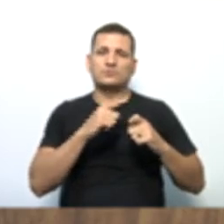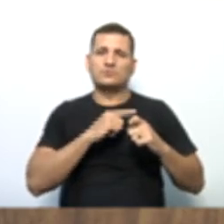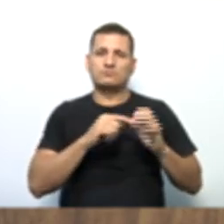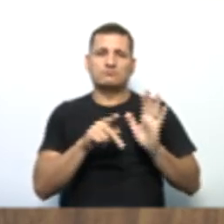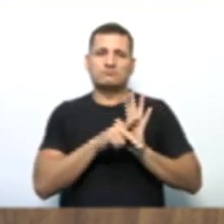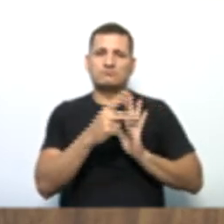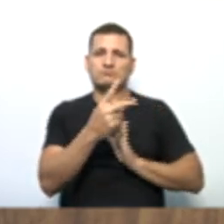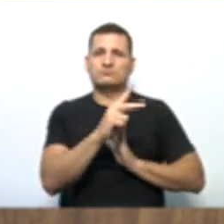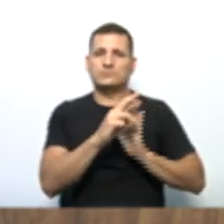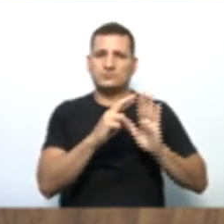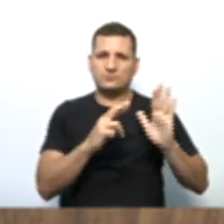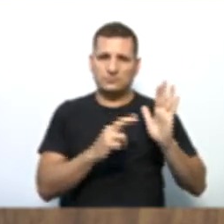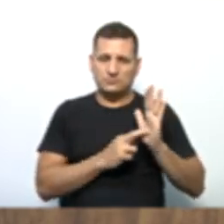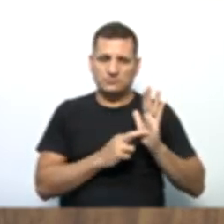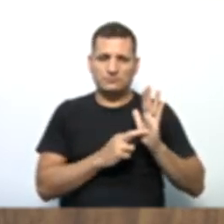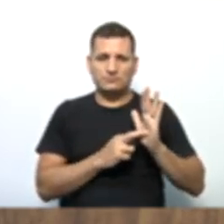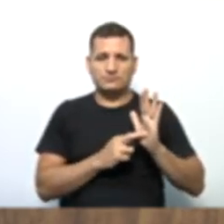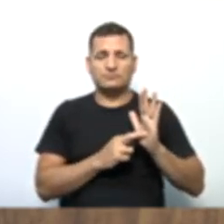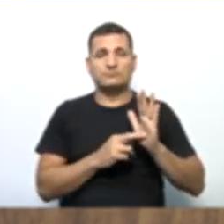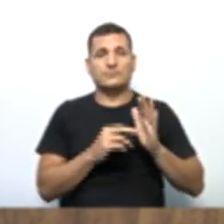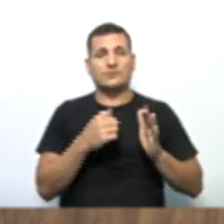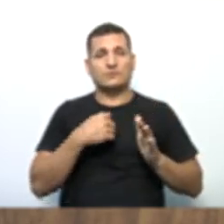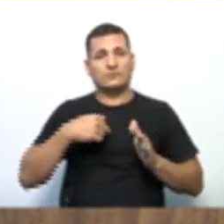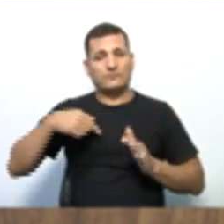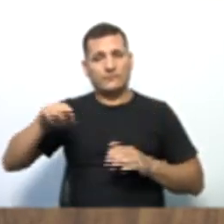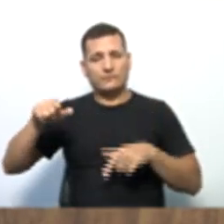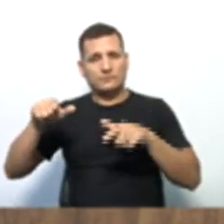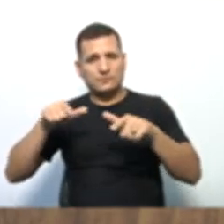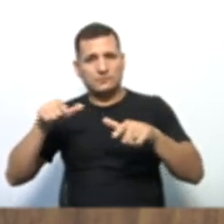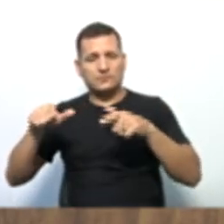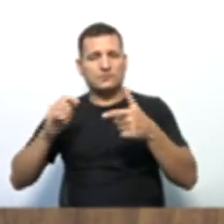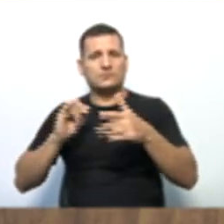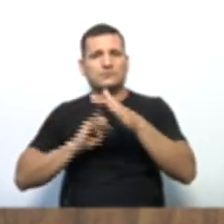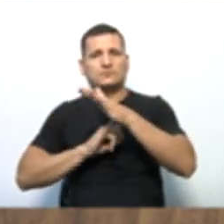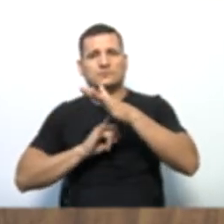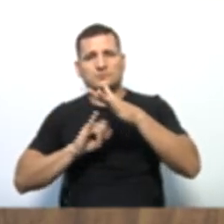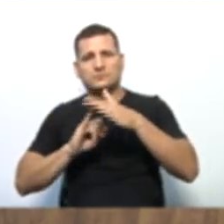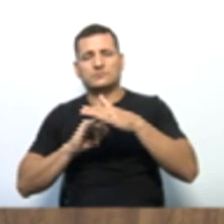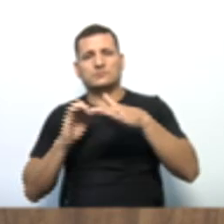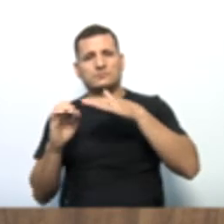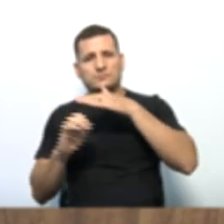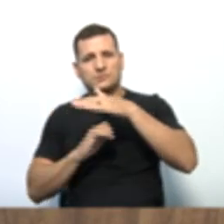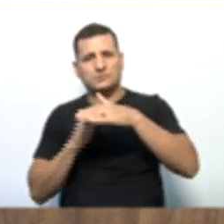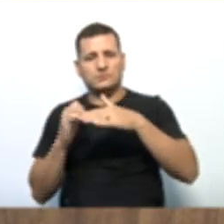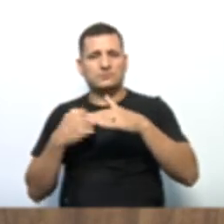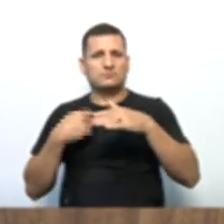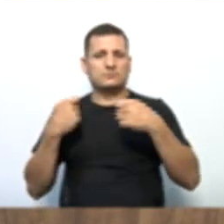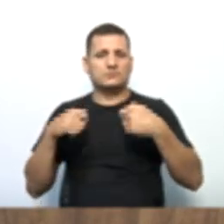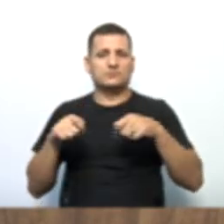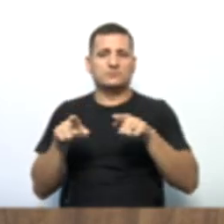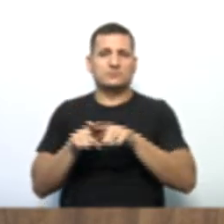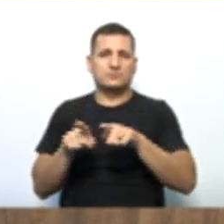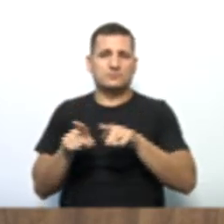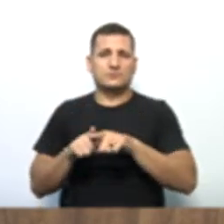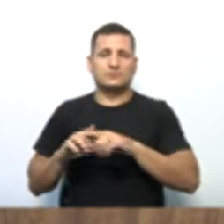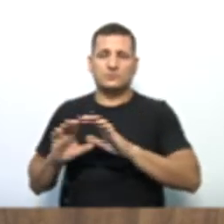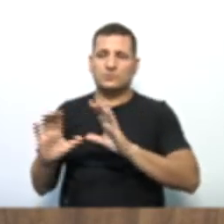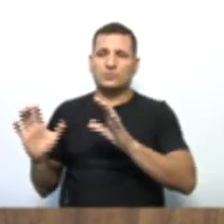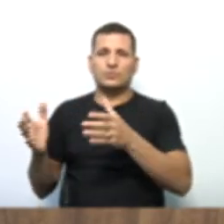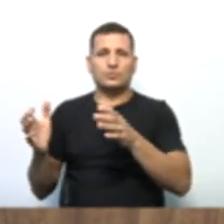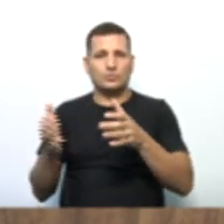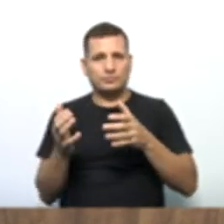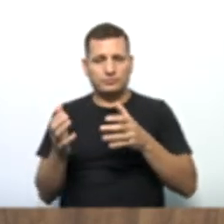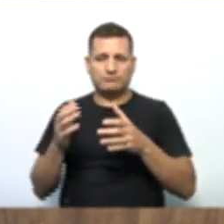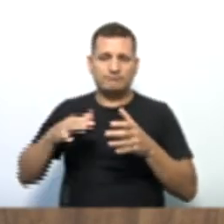a profissão. E quando eu vou trabalhar numa instituição, numa empresa, eu tenho que agir na coletividade com